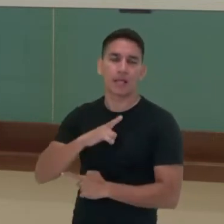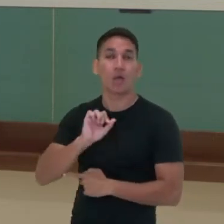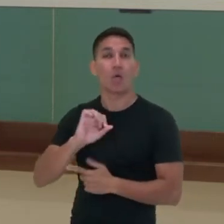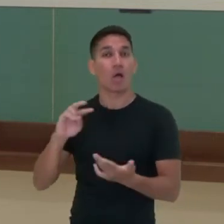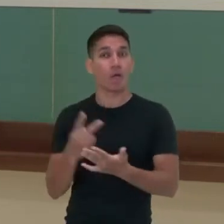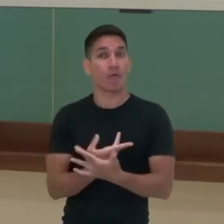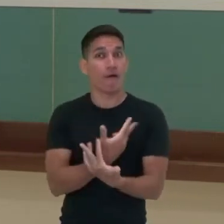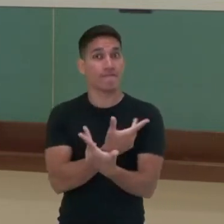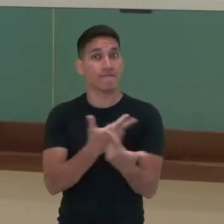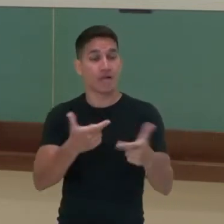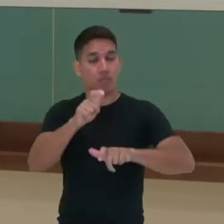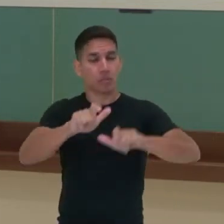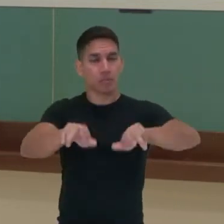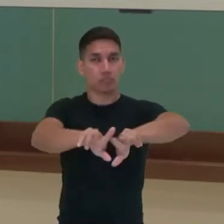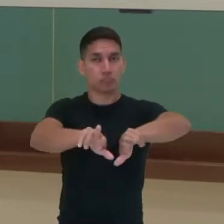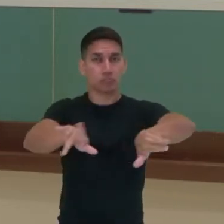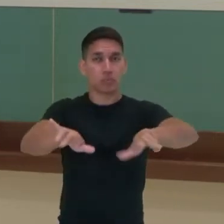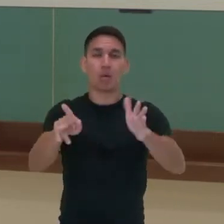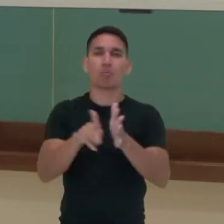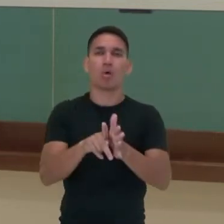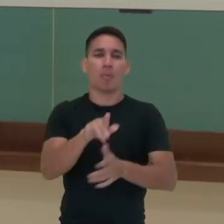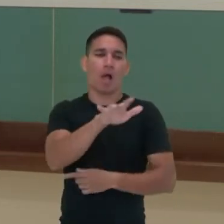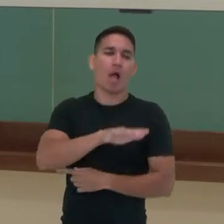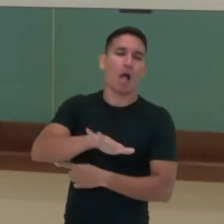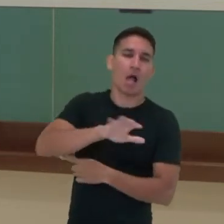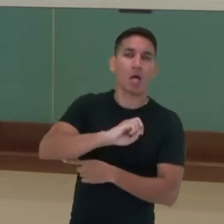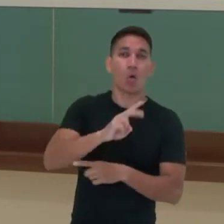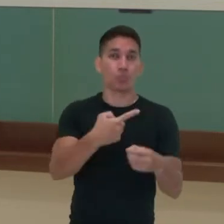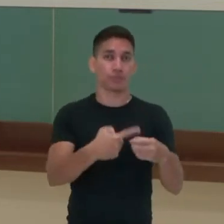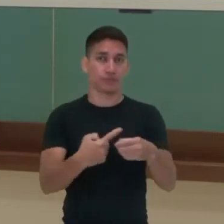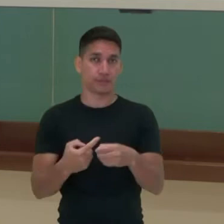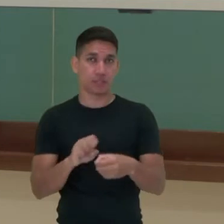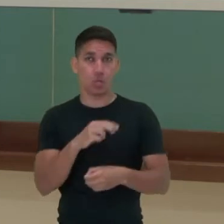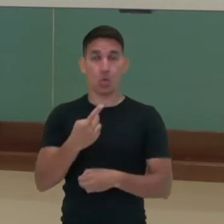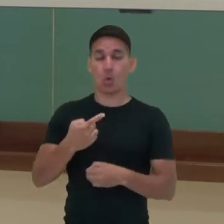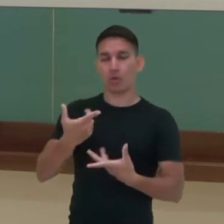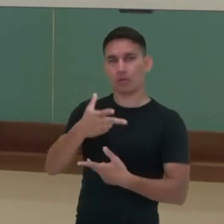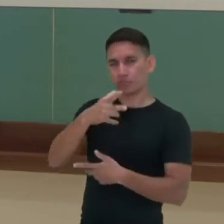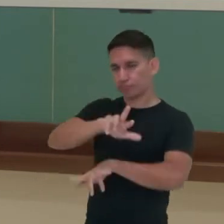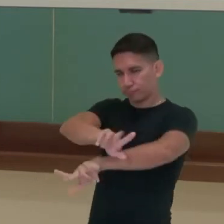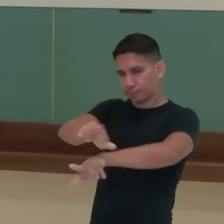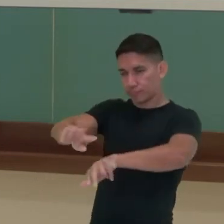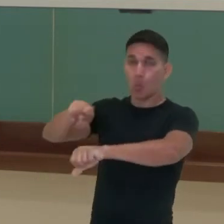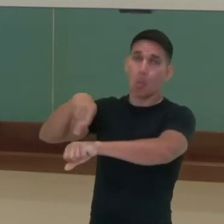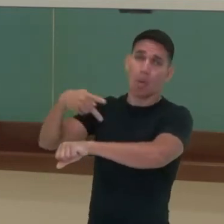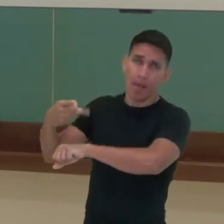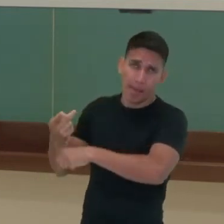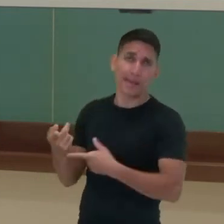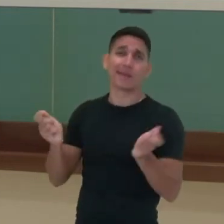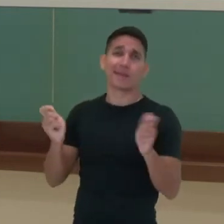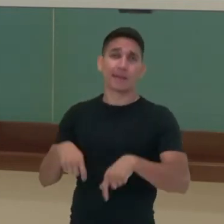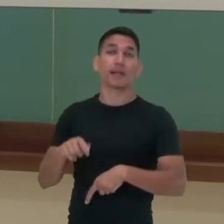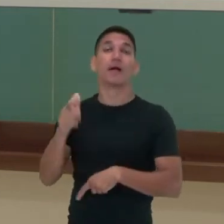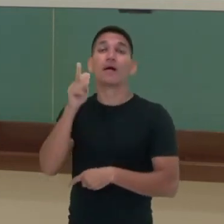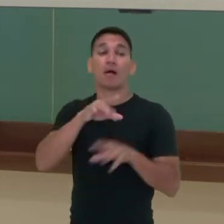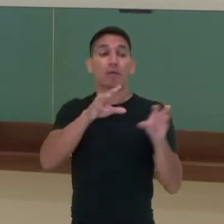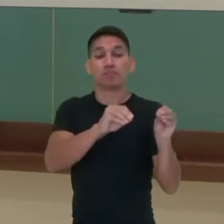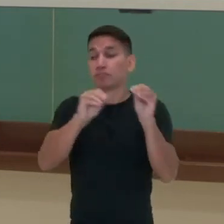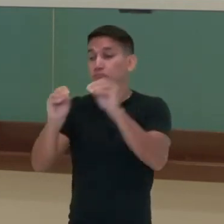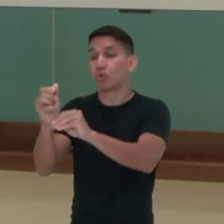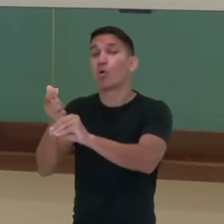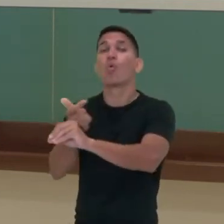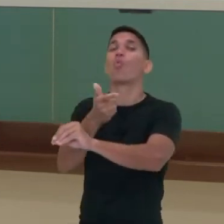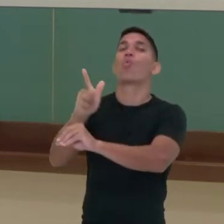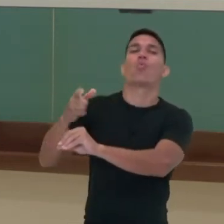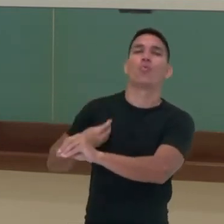certa quantidade de pessoas saindo de uma região, ou de uma cidade, ou de um município, ou de um país, e vão morar em